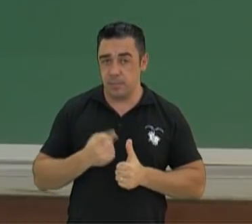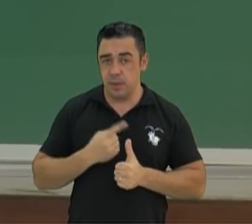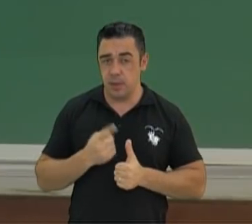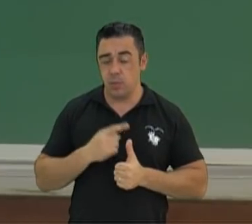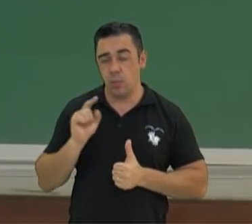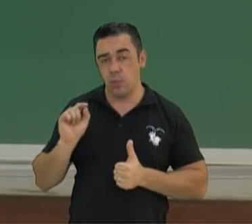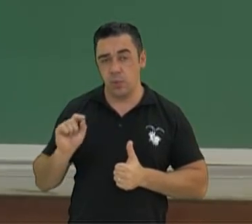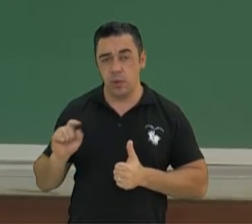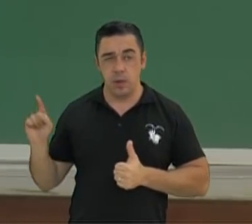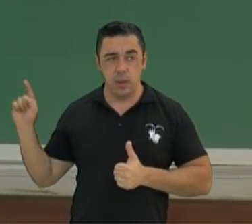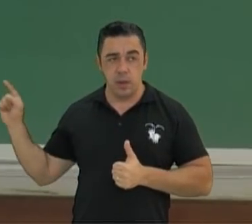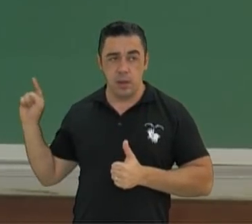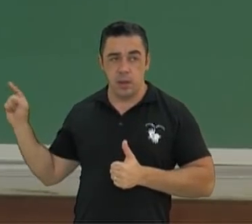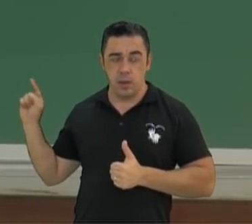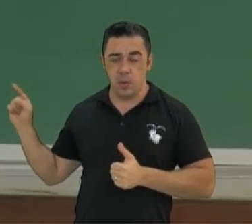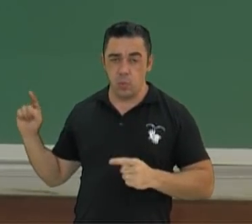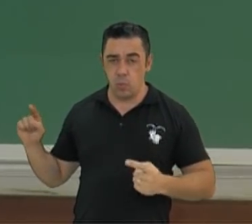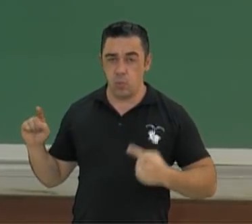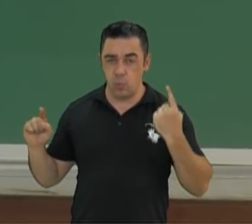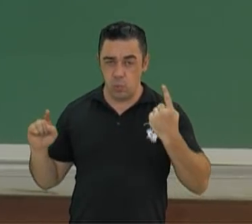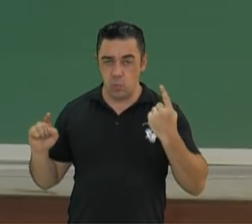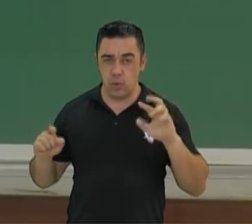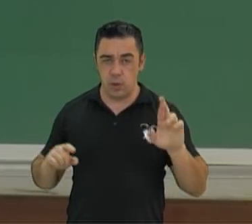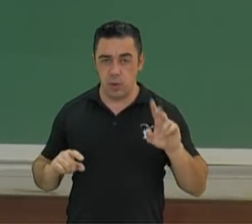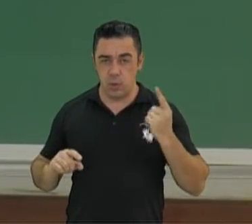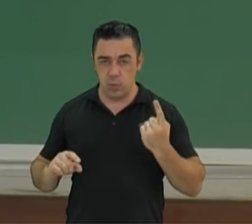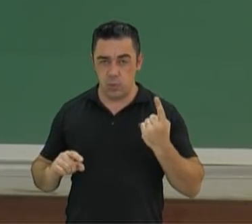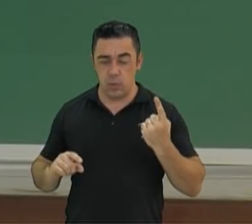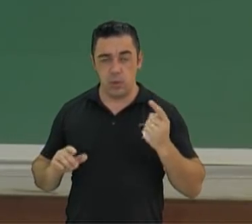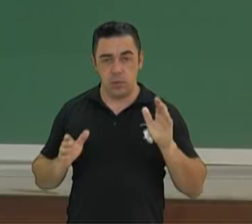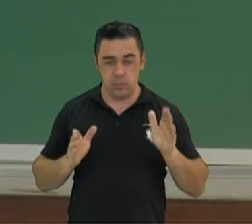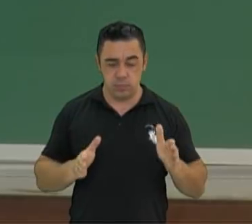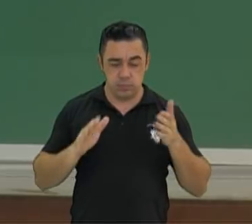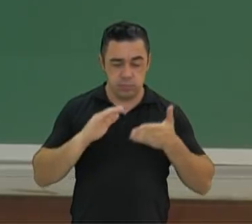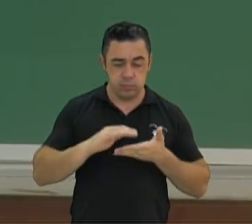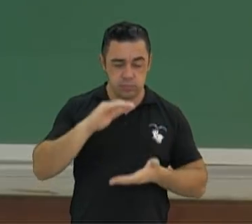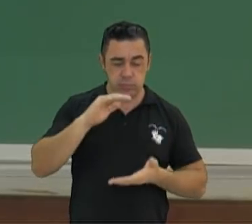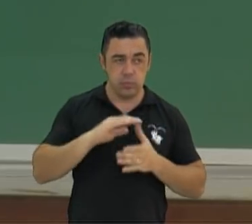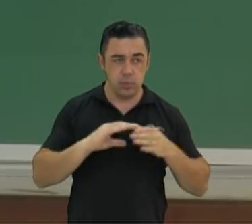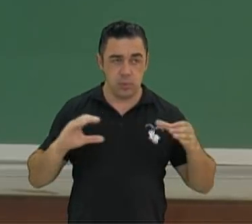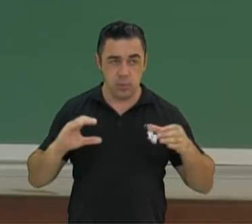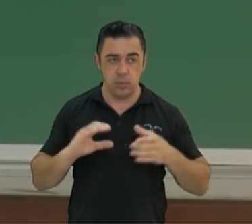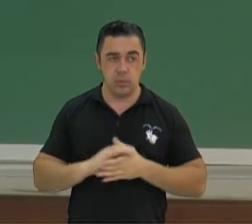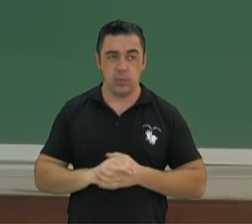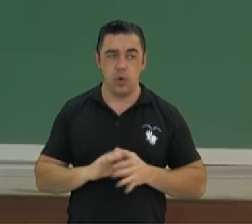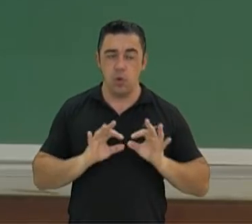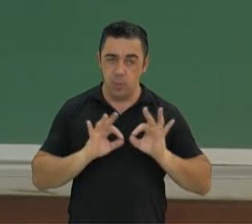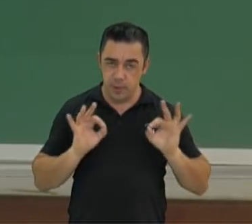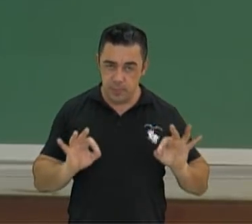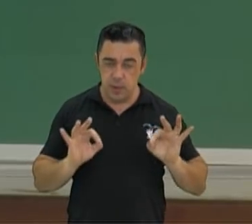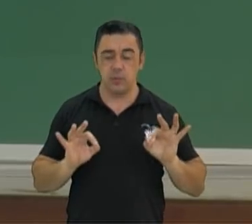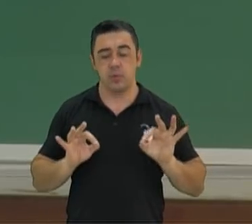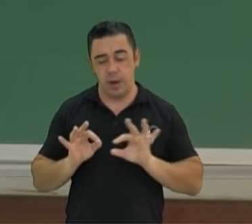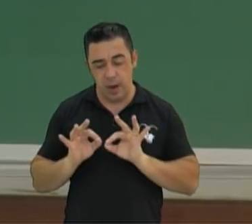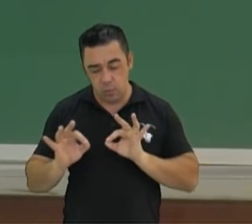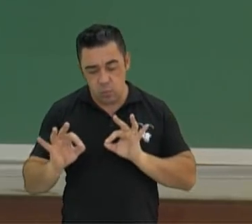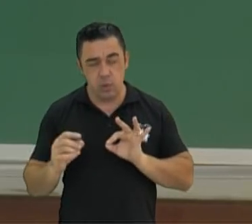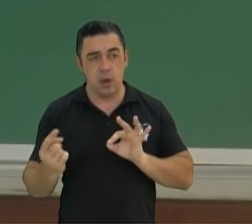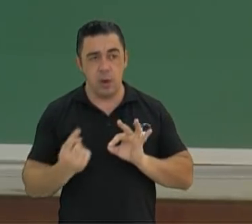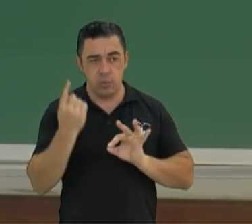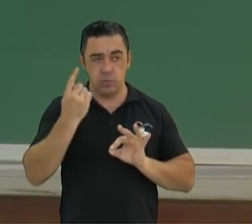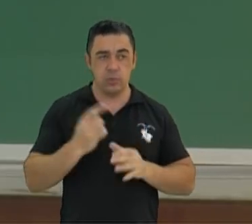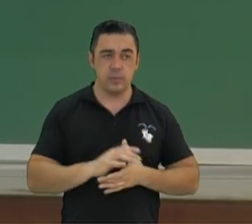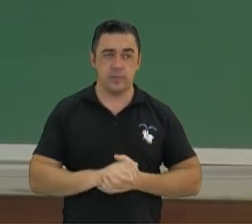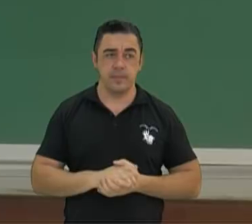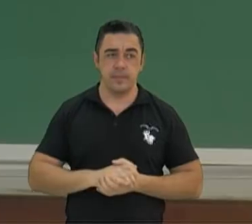calcular o valor do bloco retangular 1. Como ele é um bloco retangular, nós usamos essa fórmula, comprimento vezes largura vezes